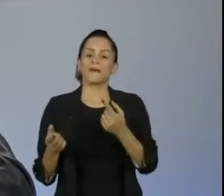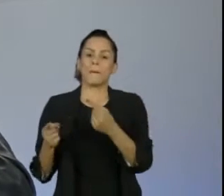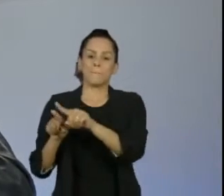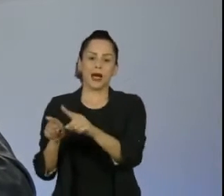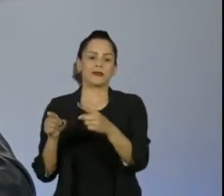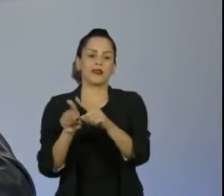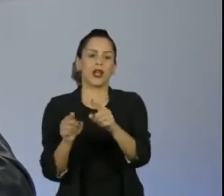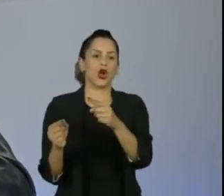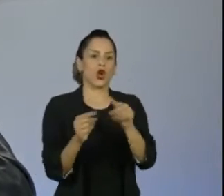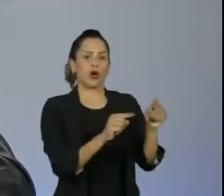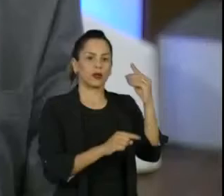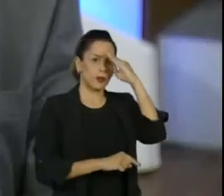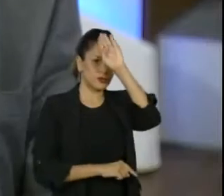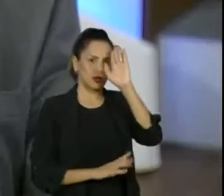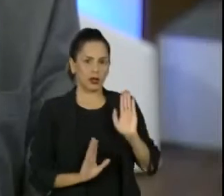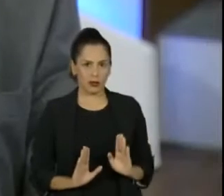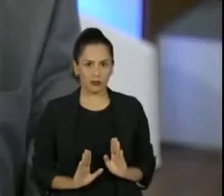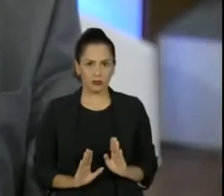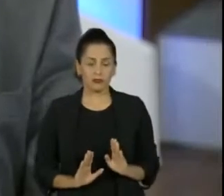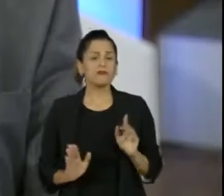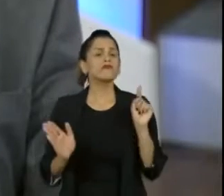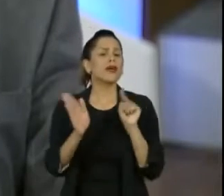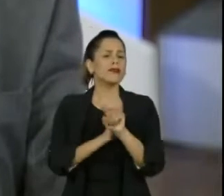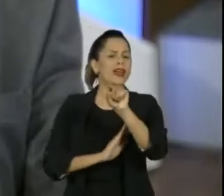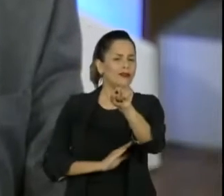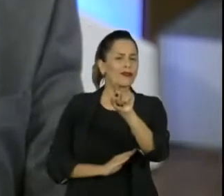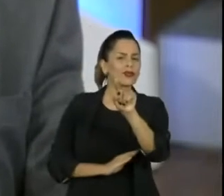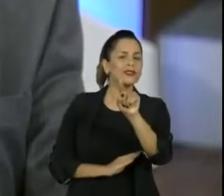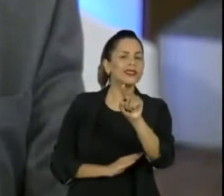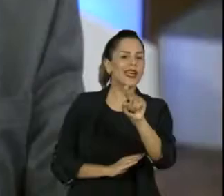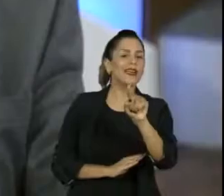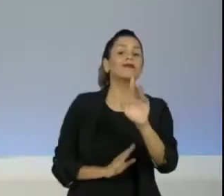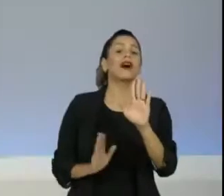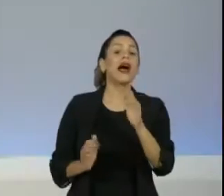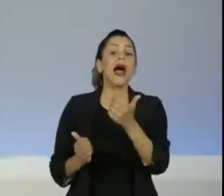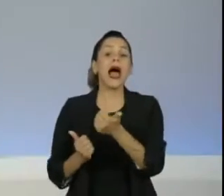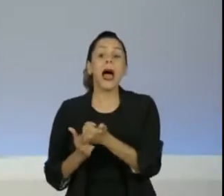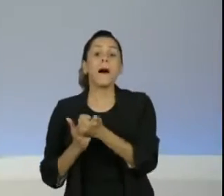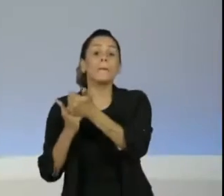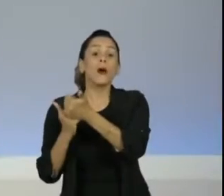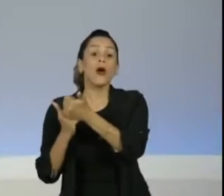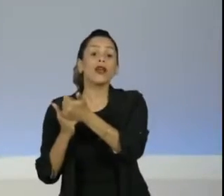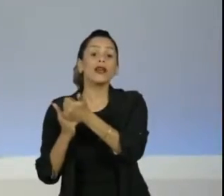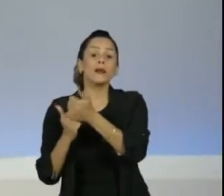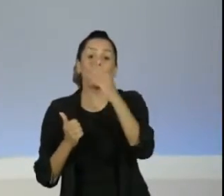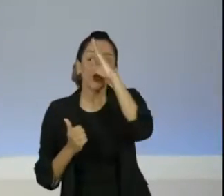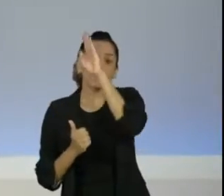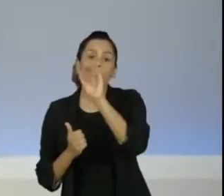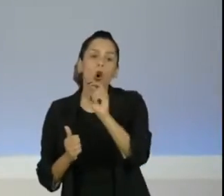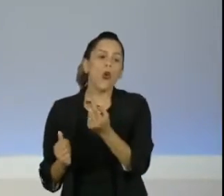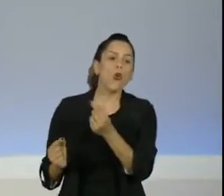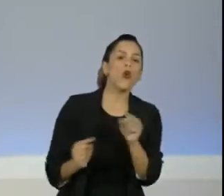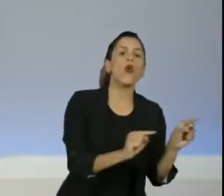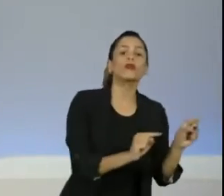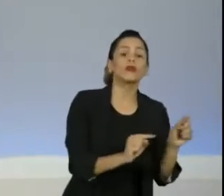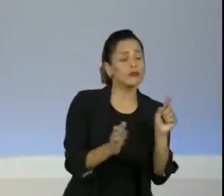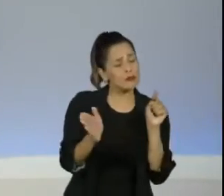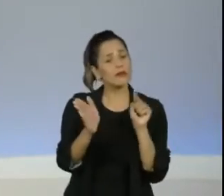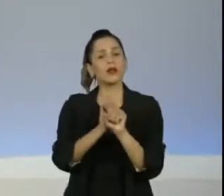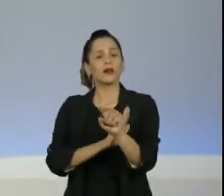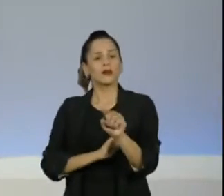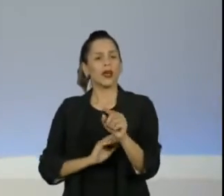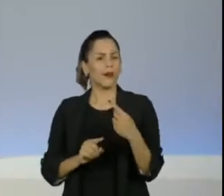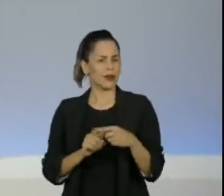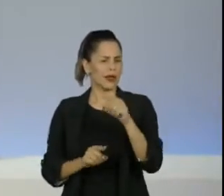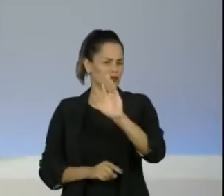Eu queria saber se o senhor, de que lado o senhor vai estar, com Bolsonaro, contra Bolsonaro e por quê? Inclusive porque o senhor já mencionou aí